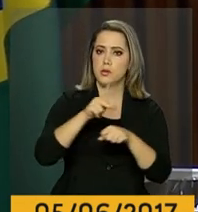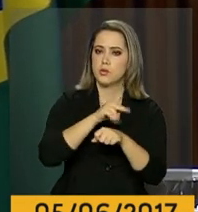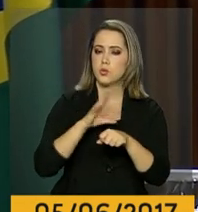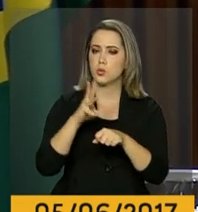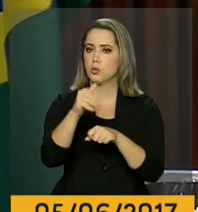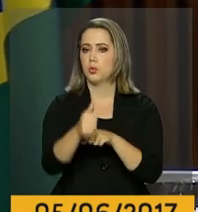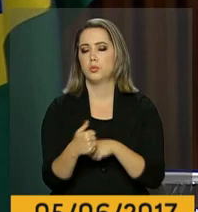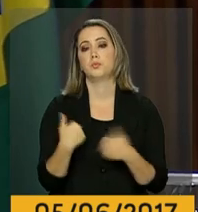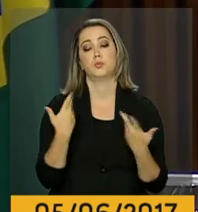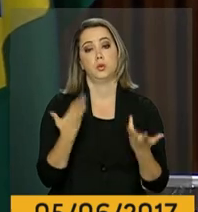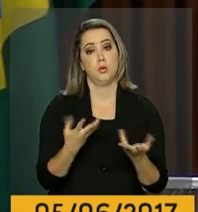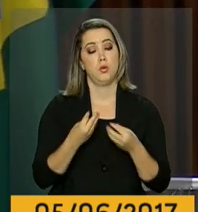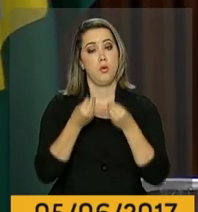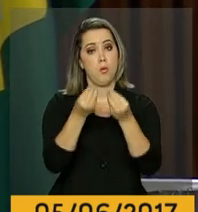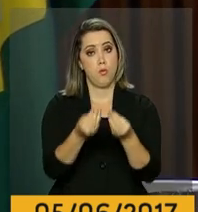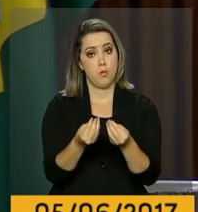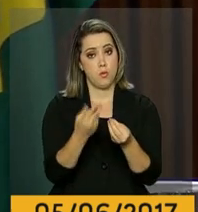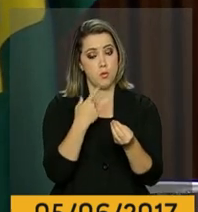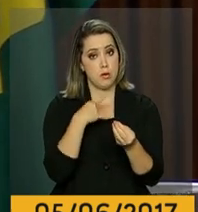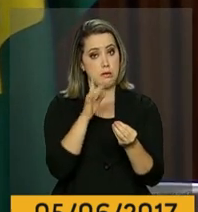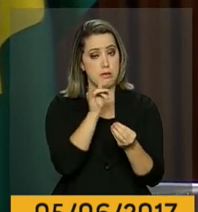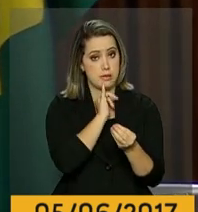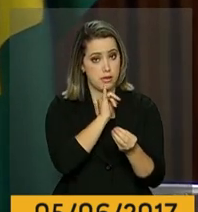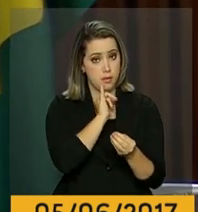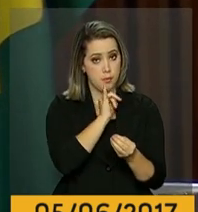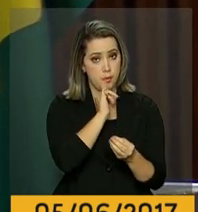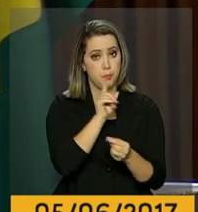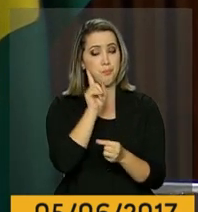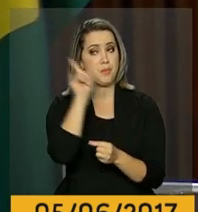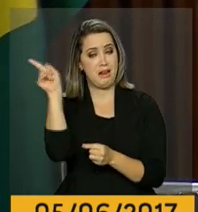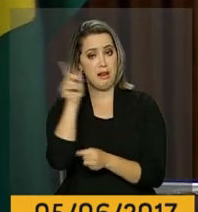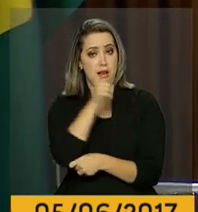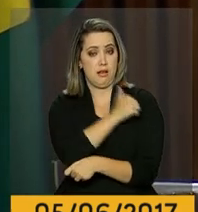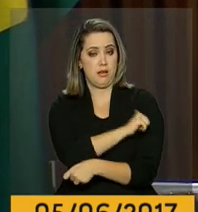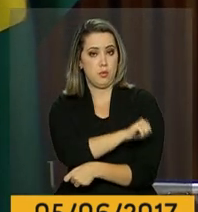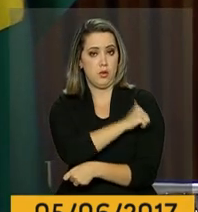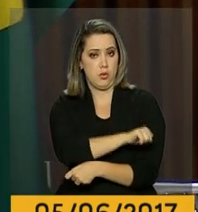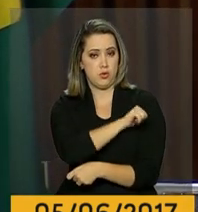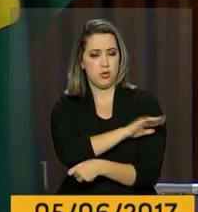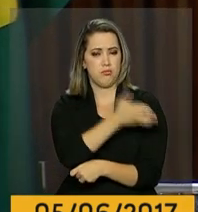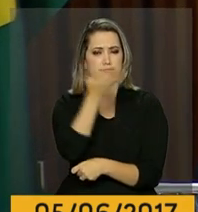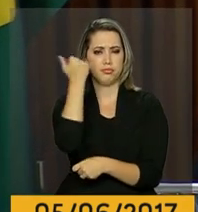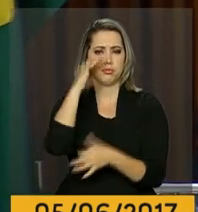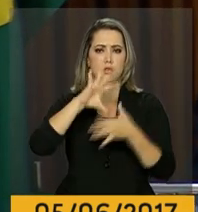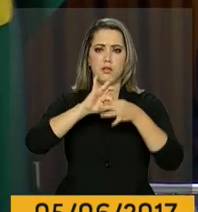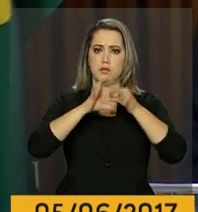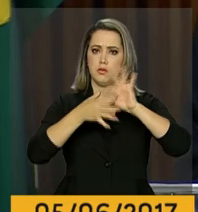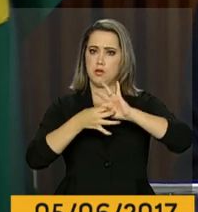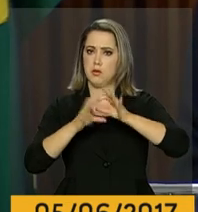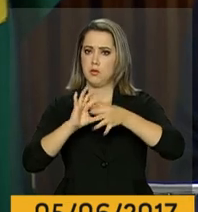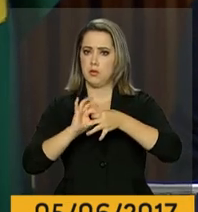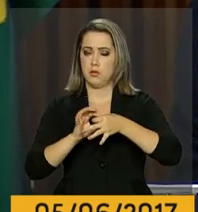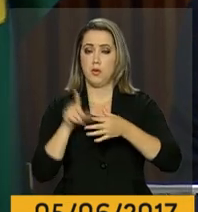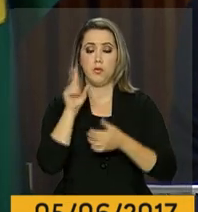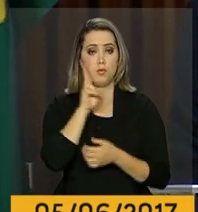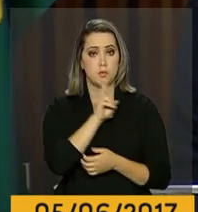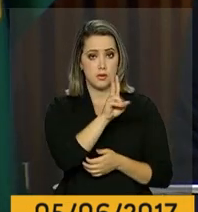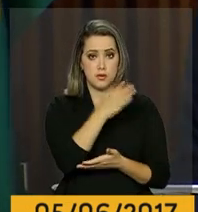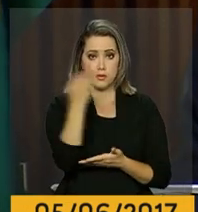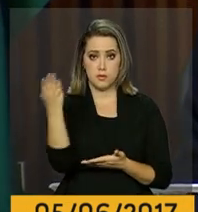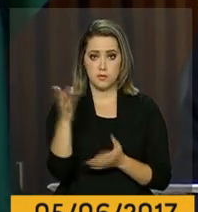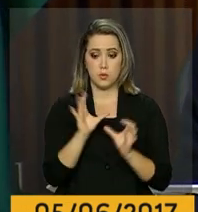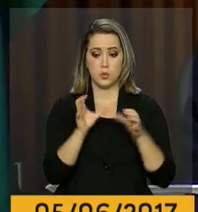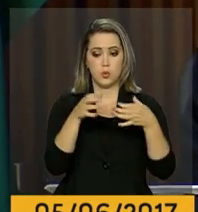eu dou como exemplo começando pelo Rio de Janeiro não é que na época das Olimpíadas os senhores acompanharam me isso as